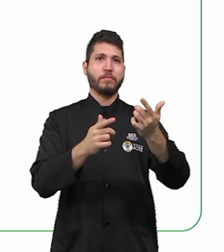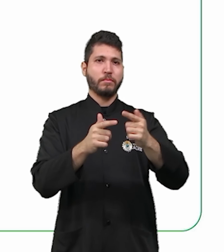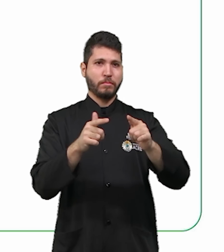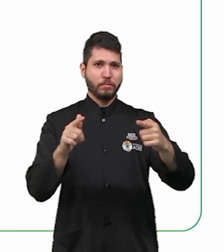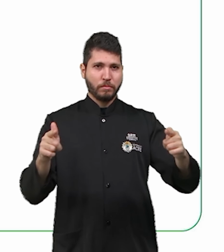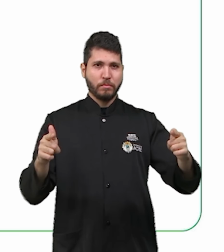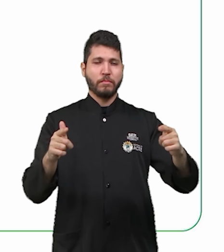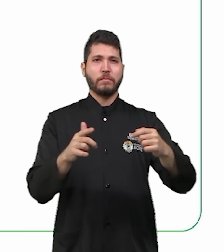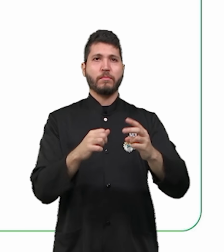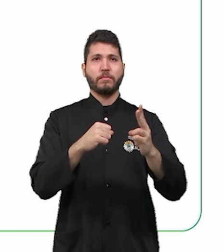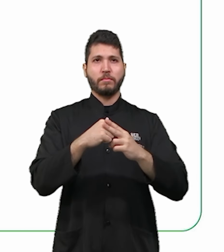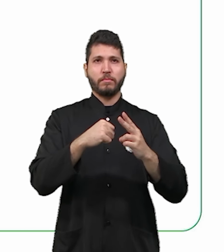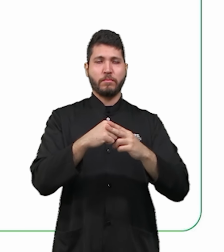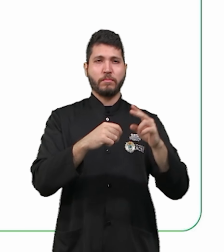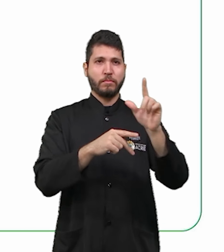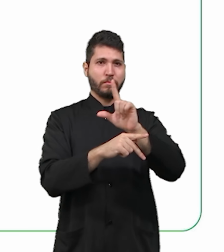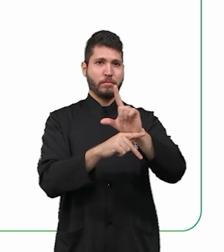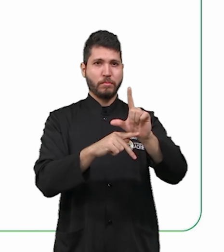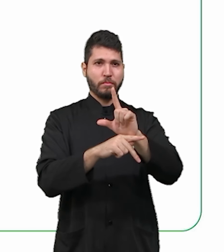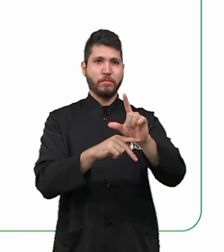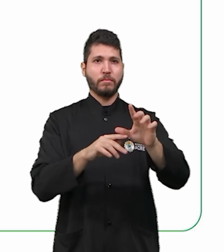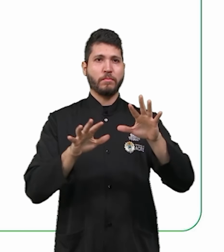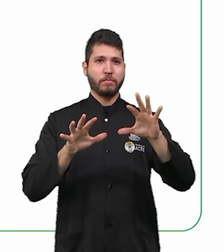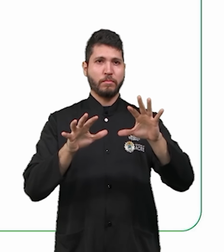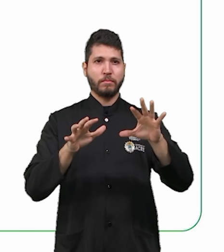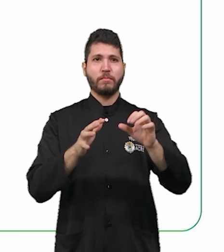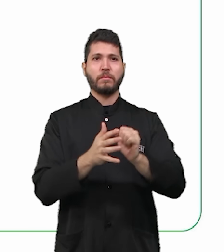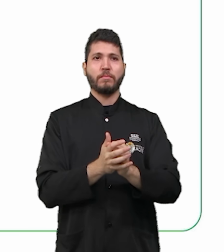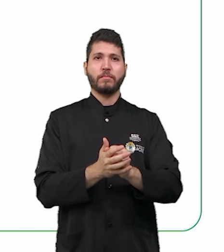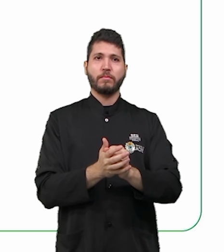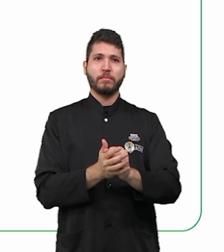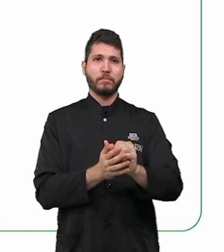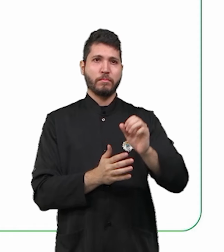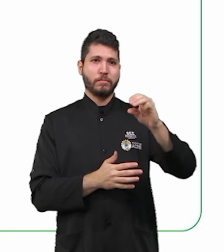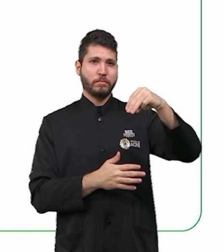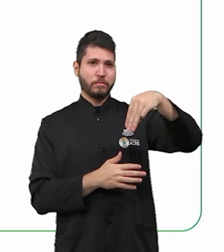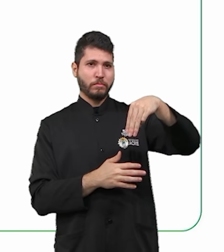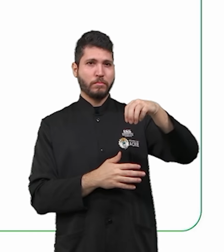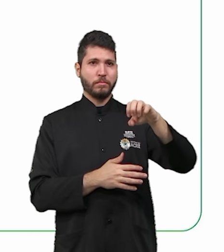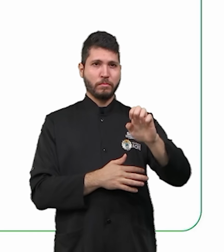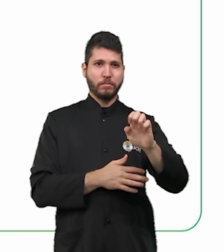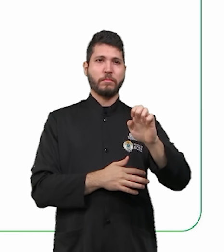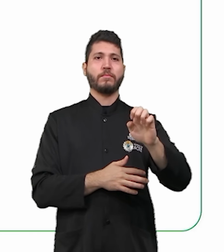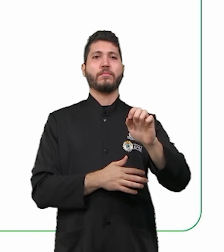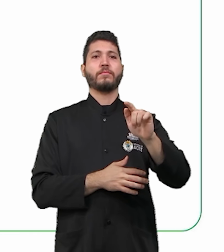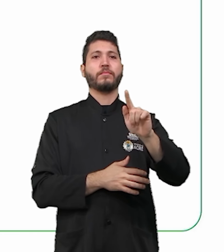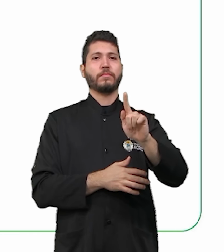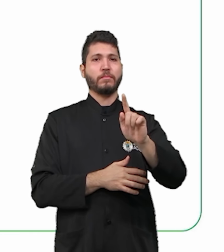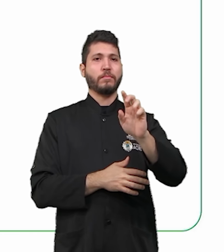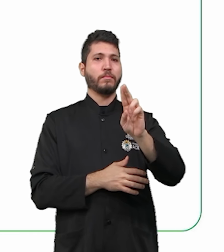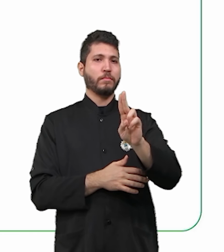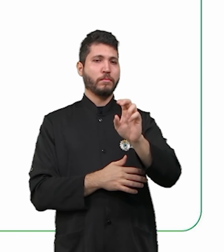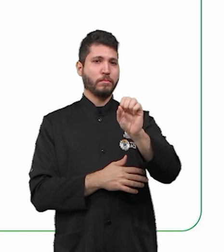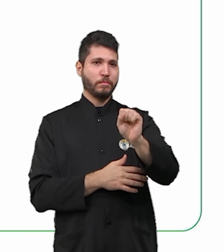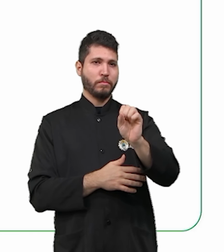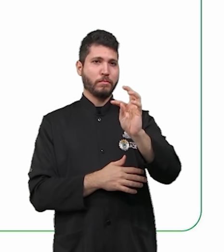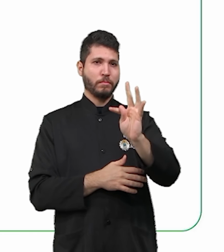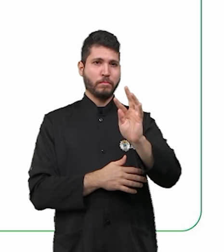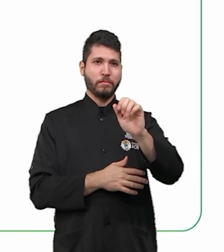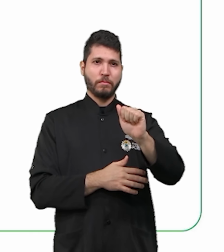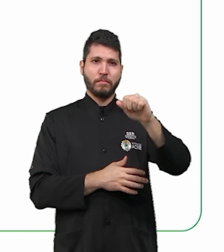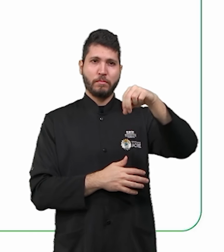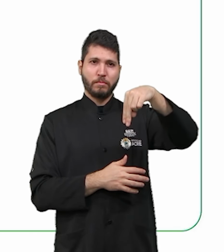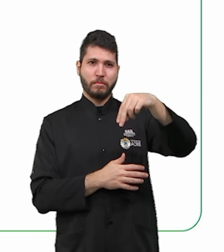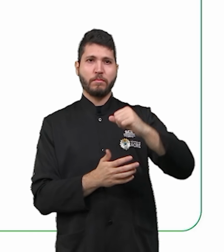do verbo no plural. Por exemplo, me gustan los deportes de aventura. Me